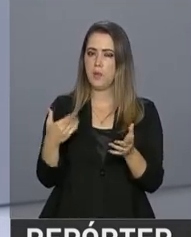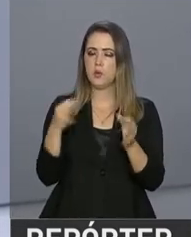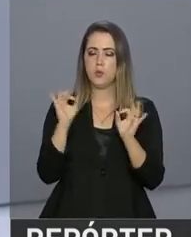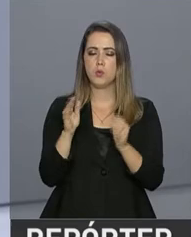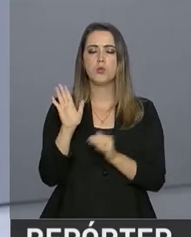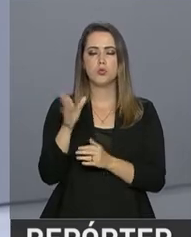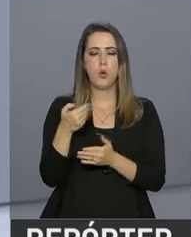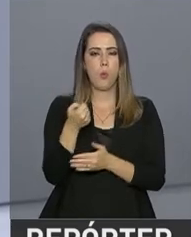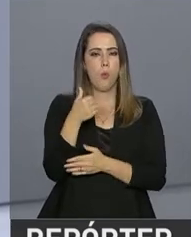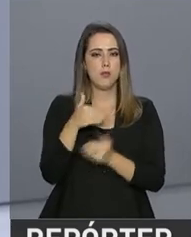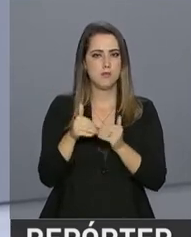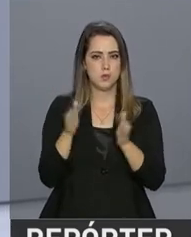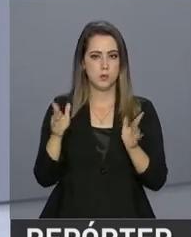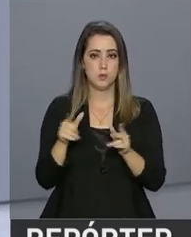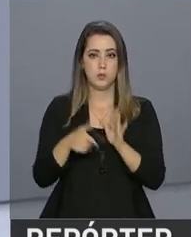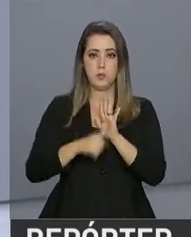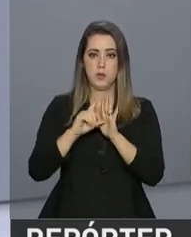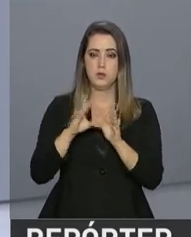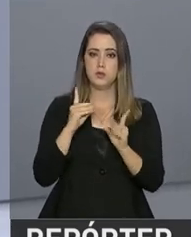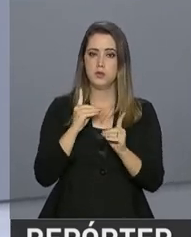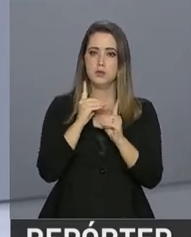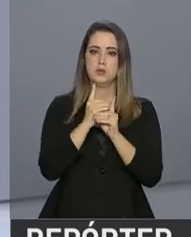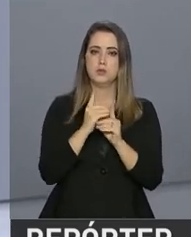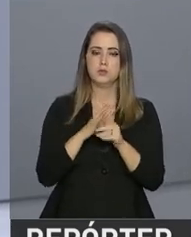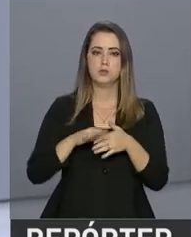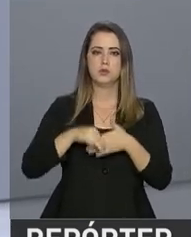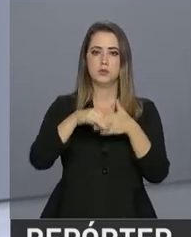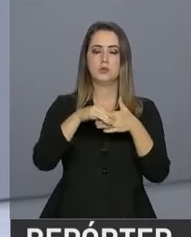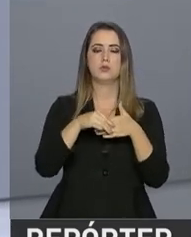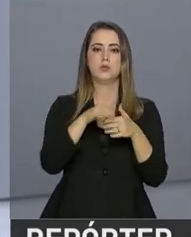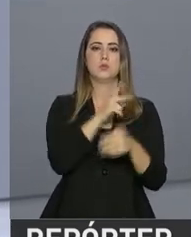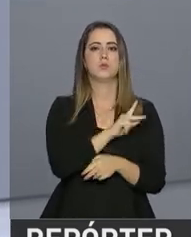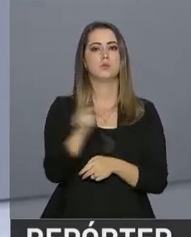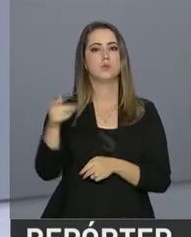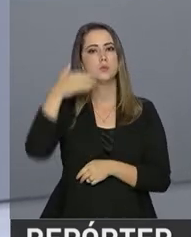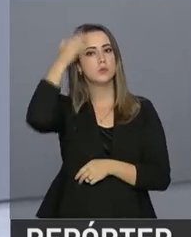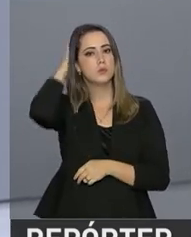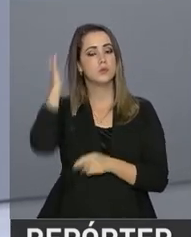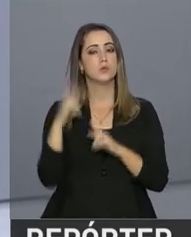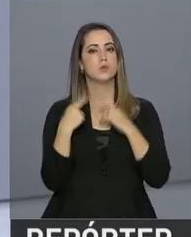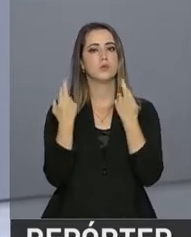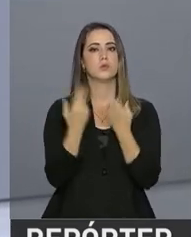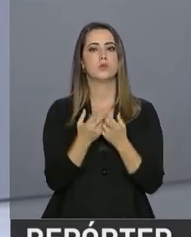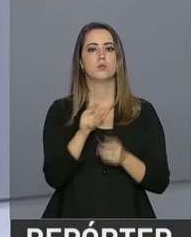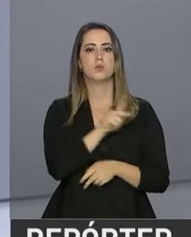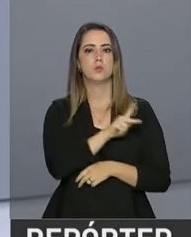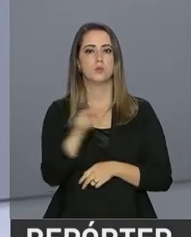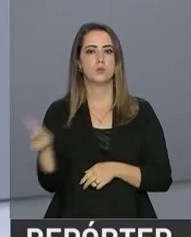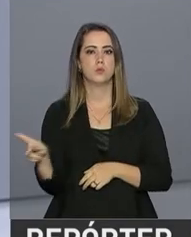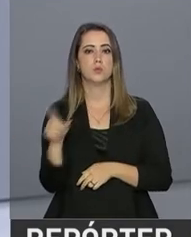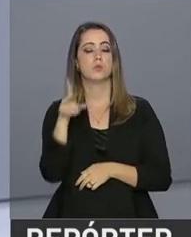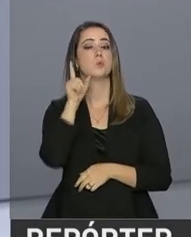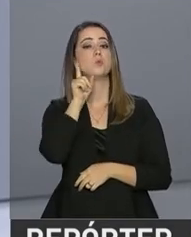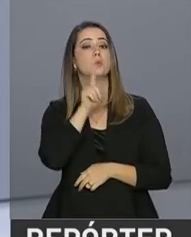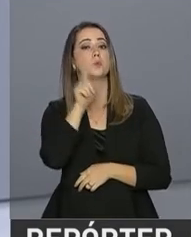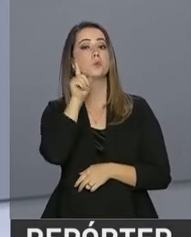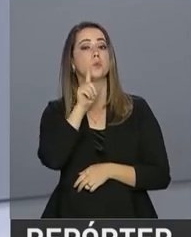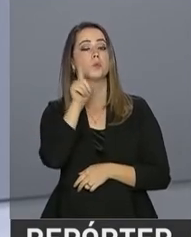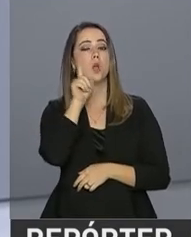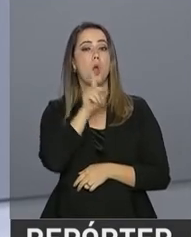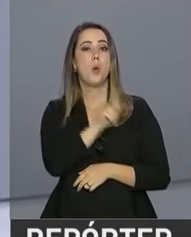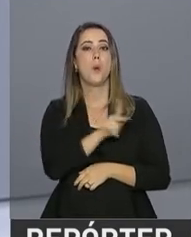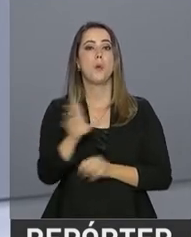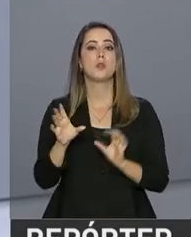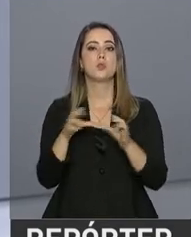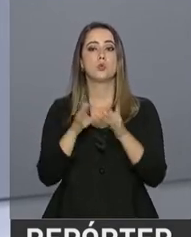logo max mas antes do encontro com os outros chefes de estado michel temer teve uma reunião com o presidente da câmara de